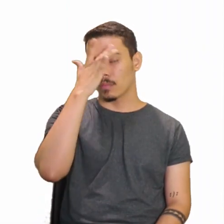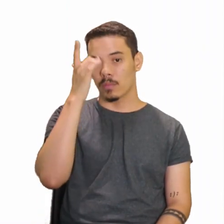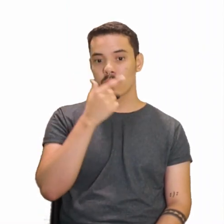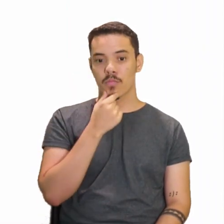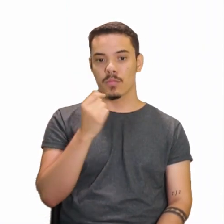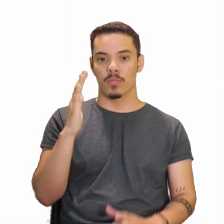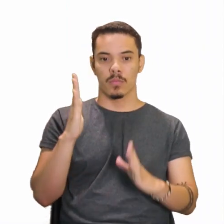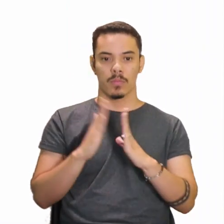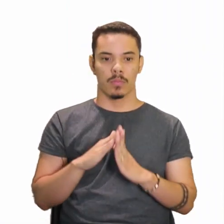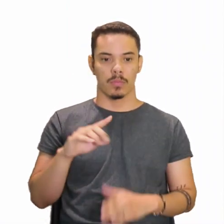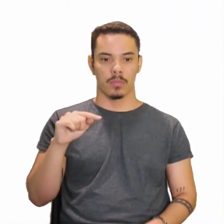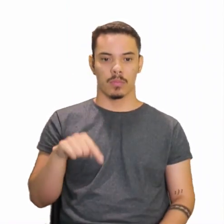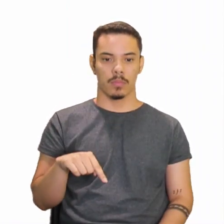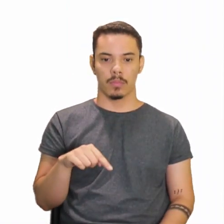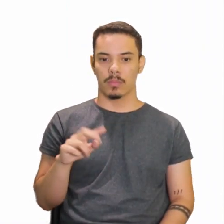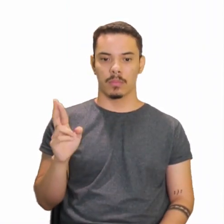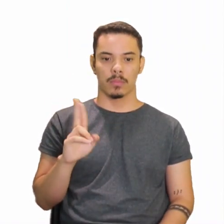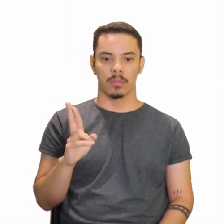aqui dentro.